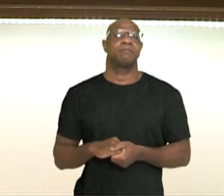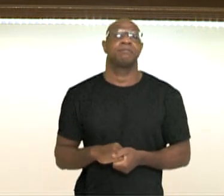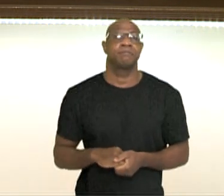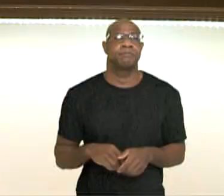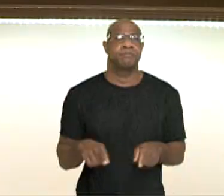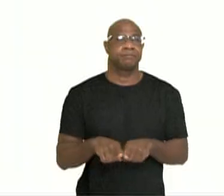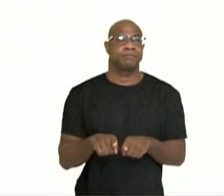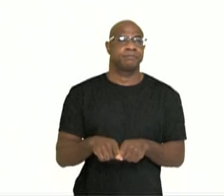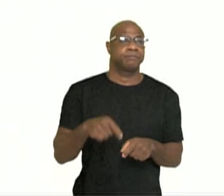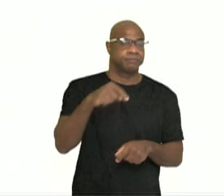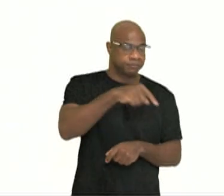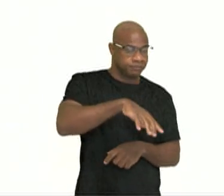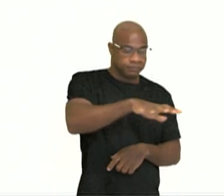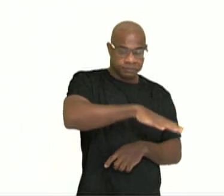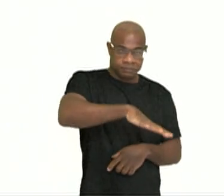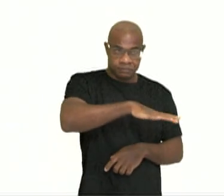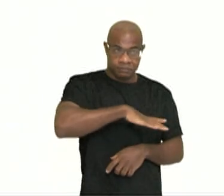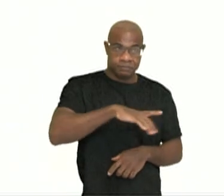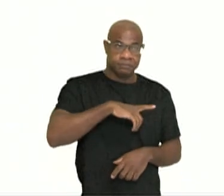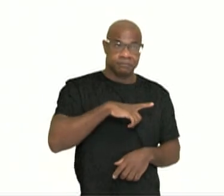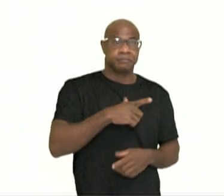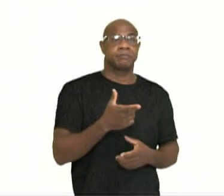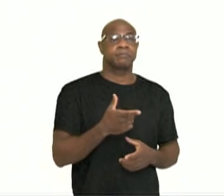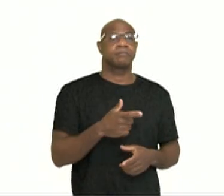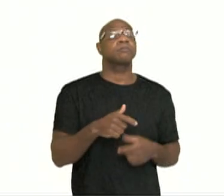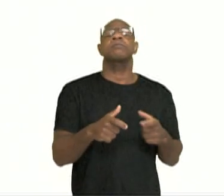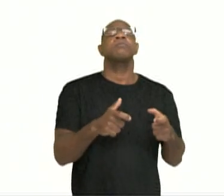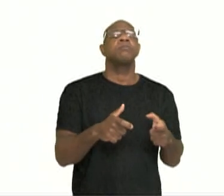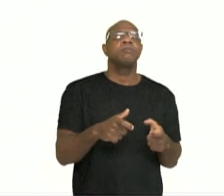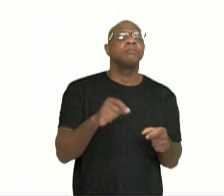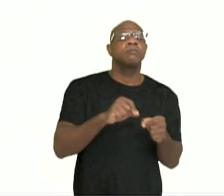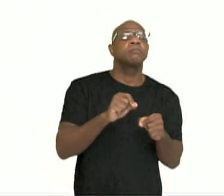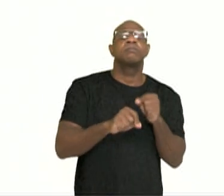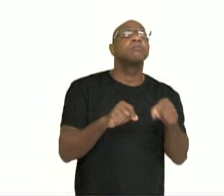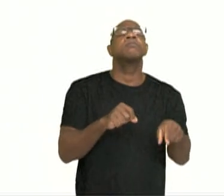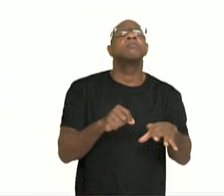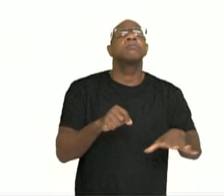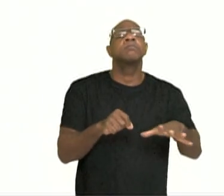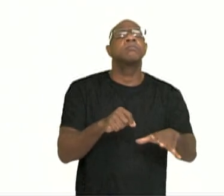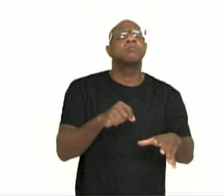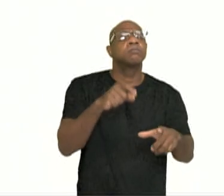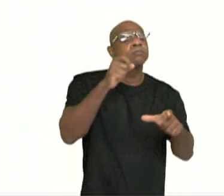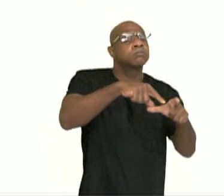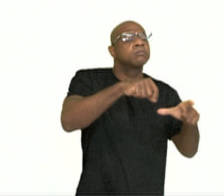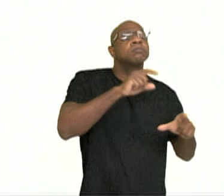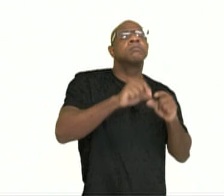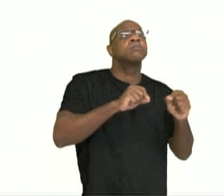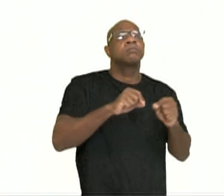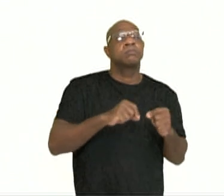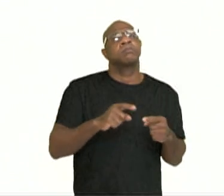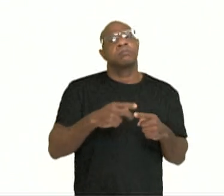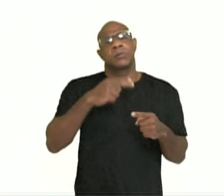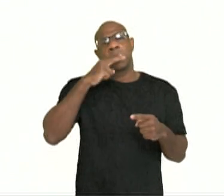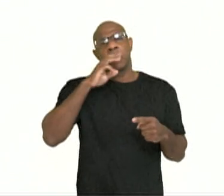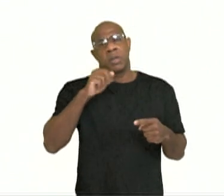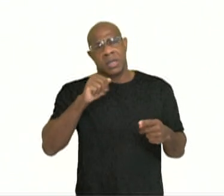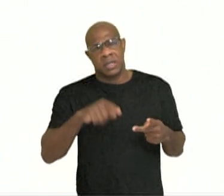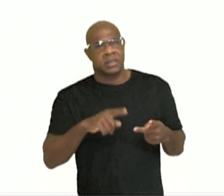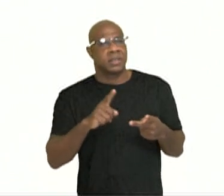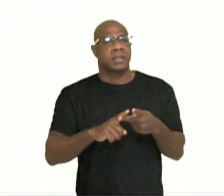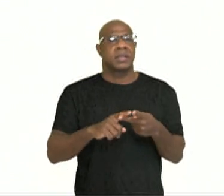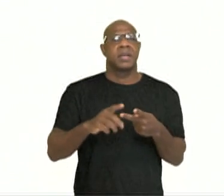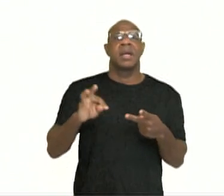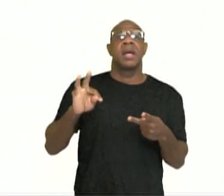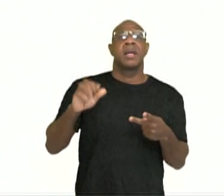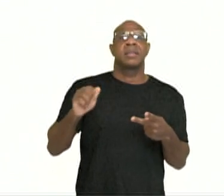para a produção de açúcar, café e tabaco, e também com a utilização dessa mão de obra escravizada, o que explica essa